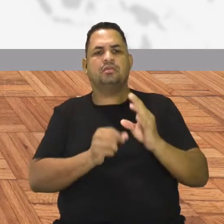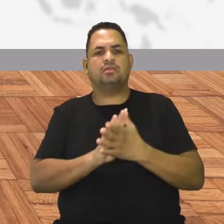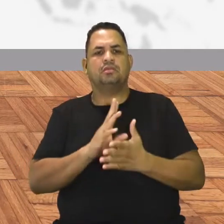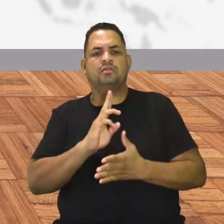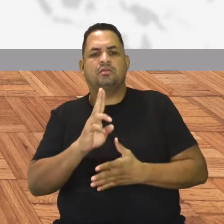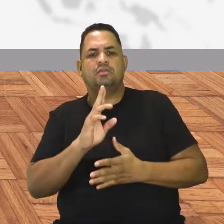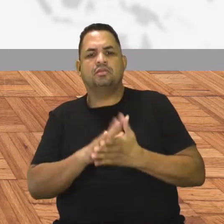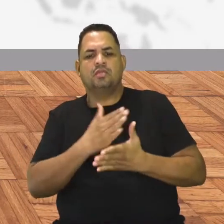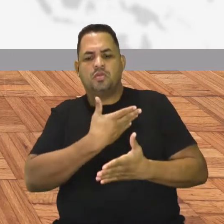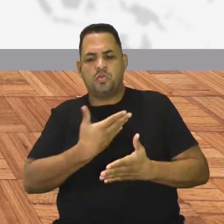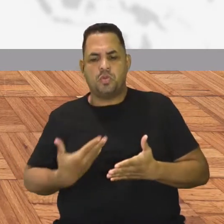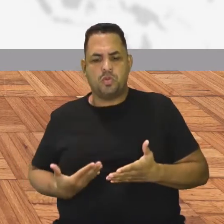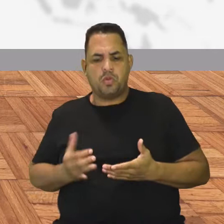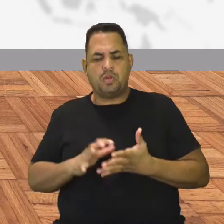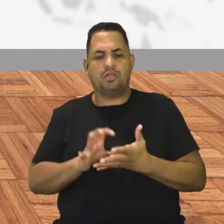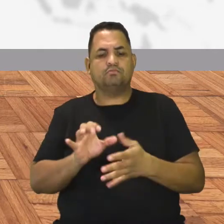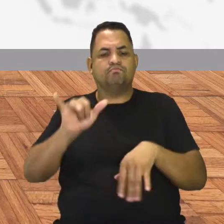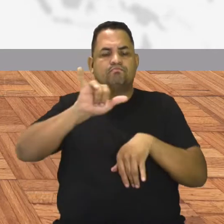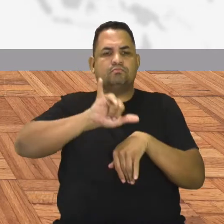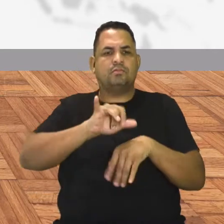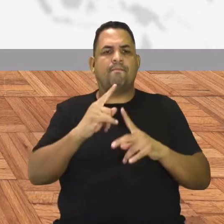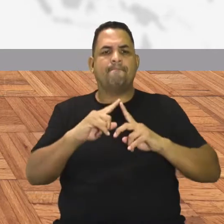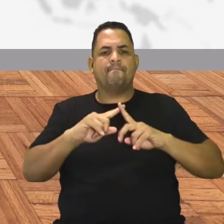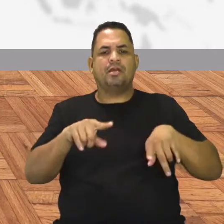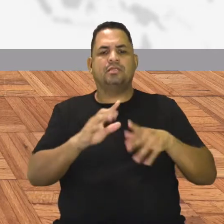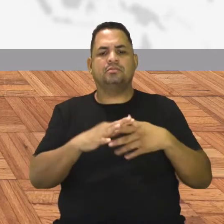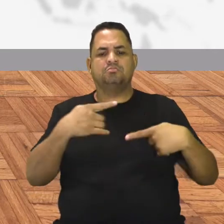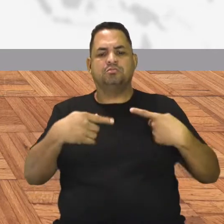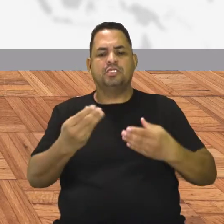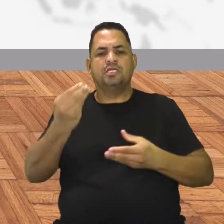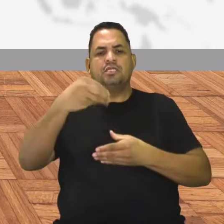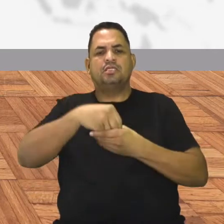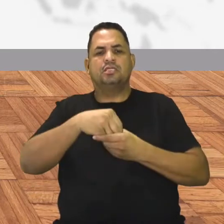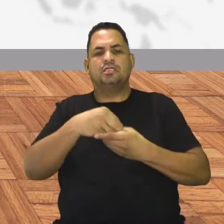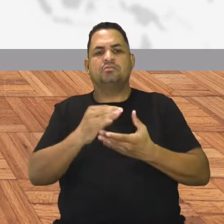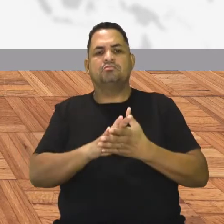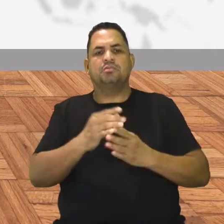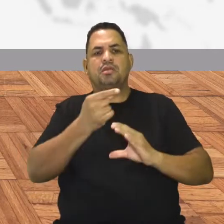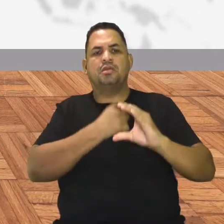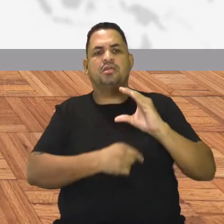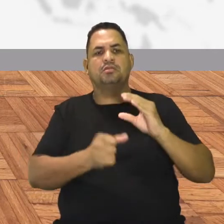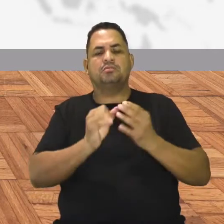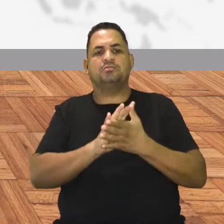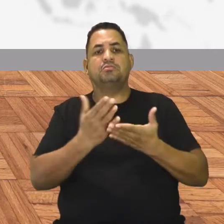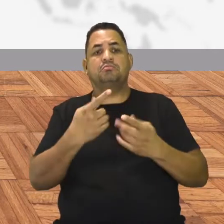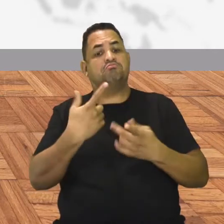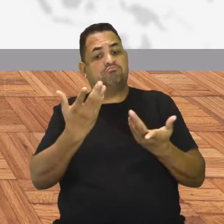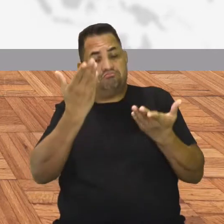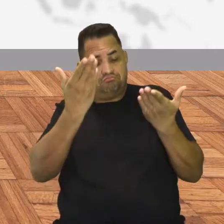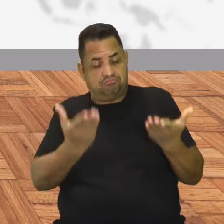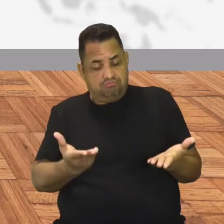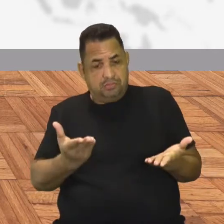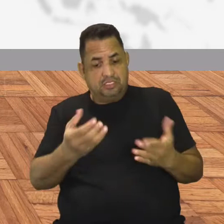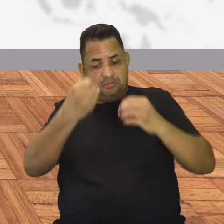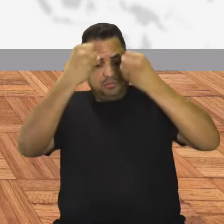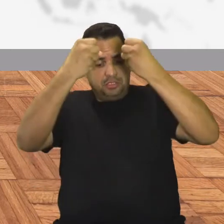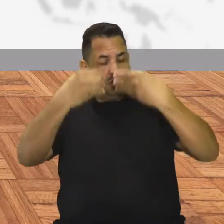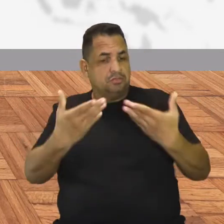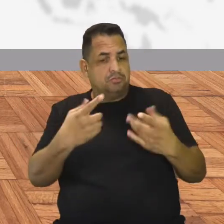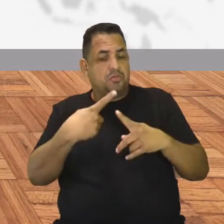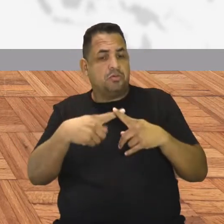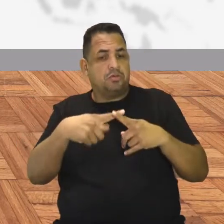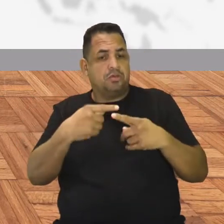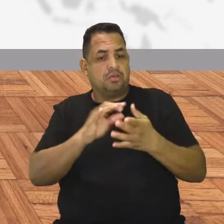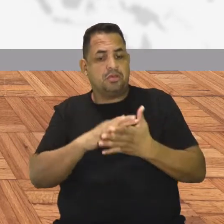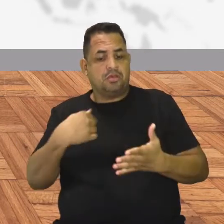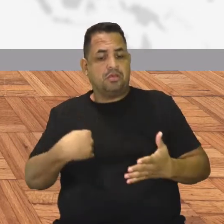com o governo centralizado, mas com a política dentro do capitalismo. É por isso que a China cresceu tanto, a política que a